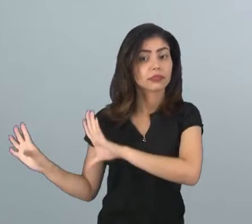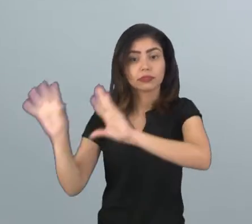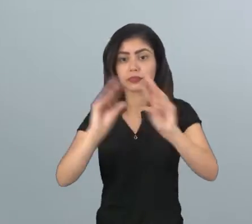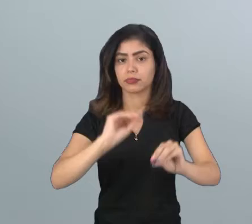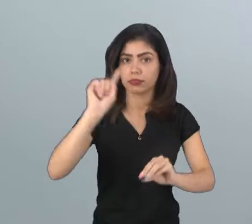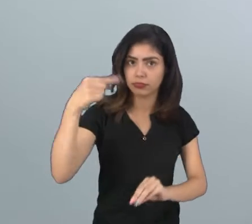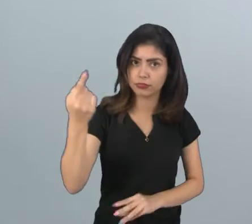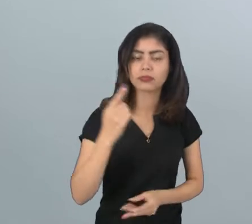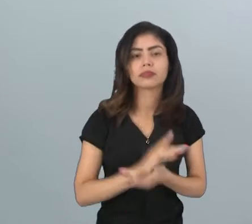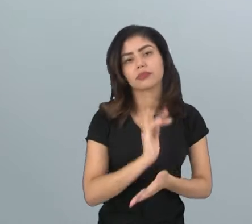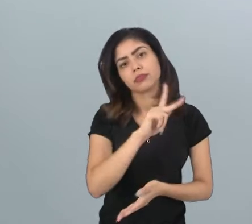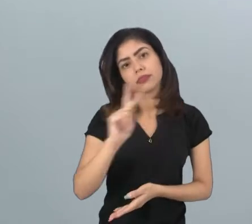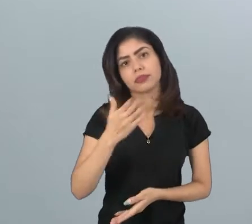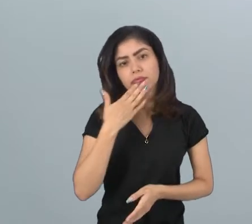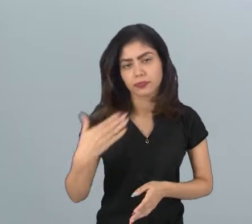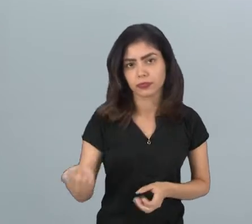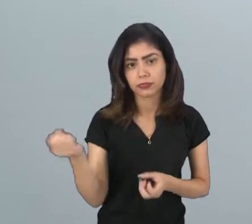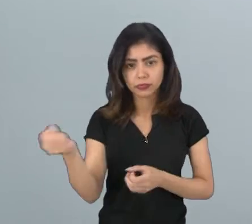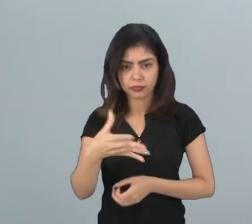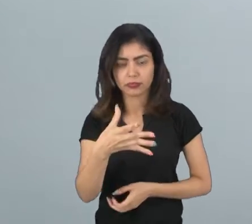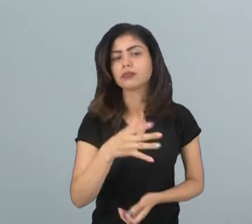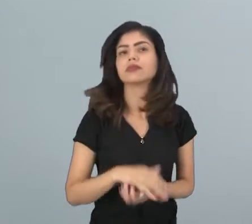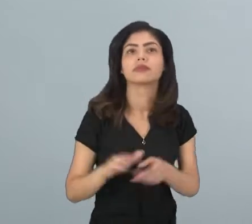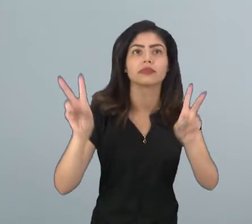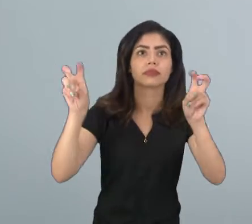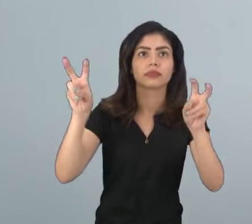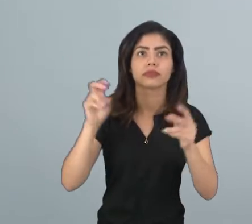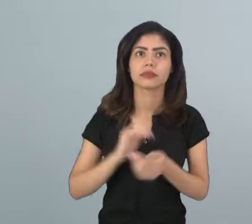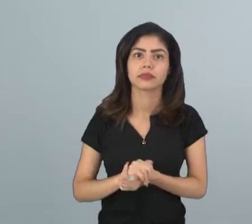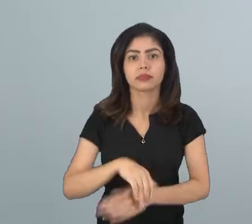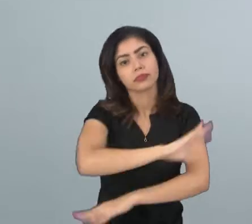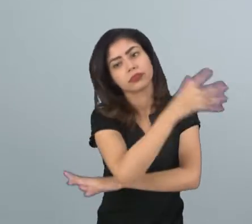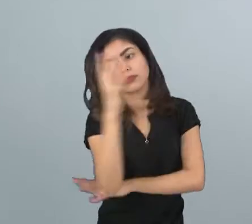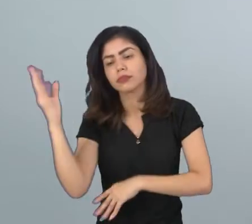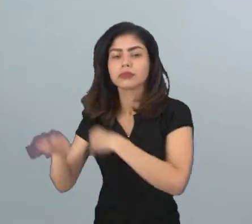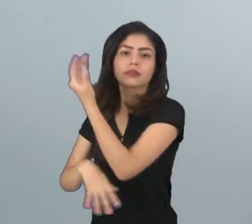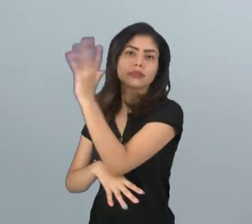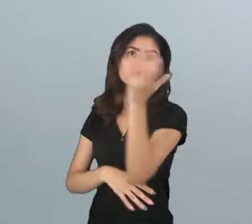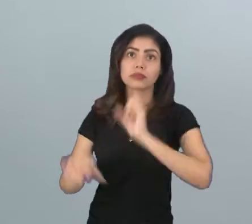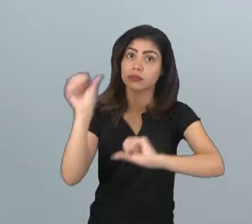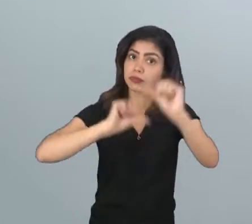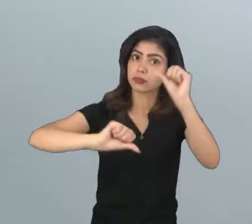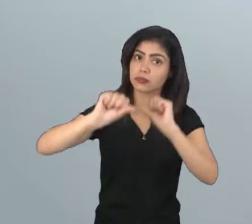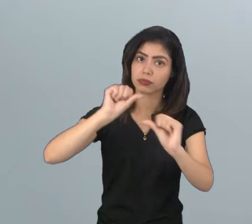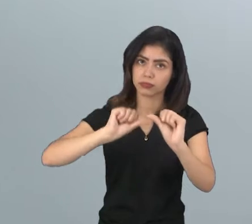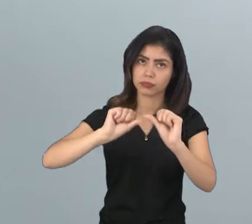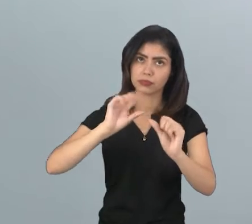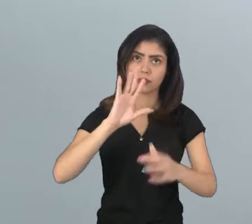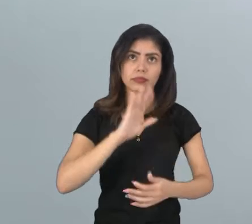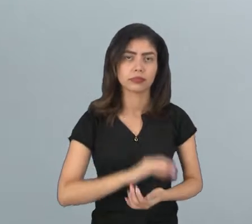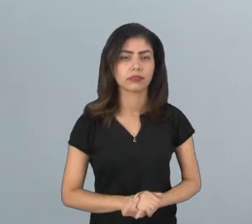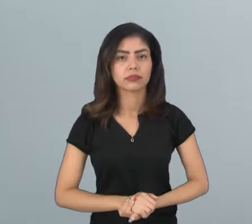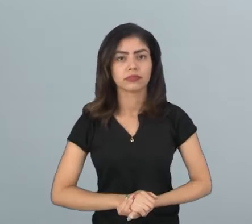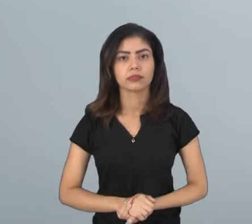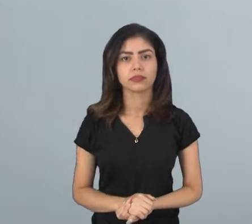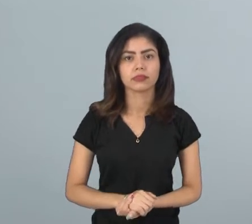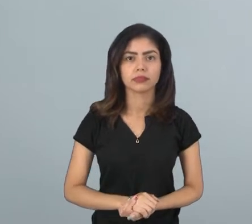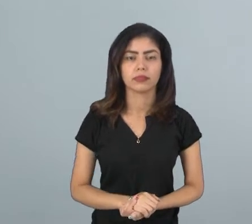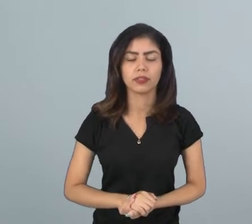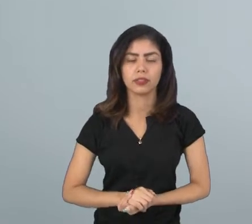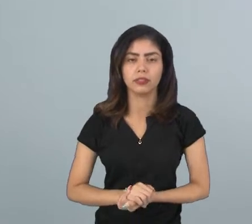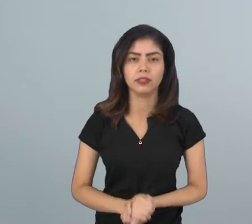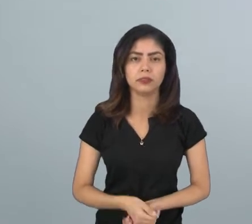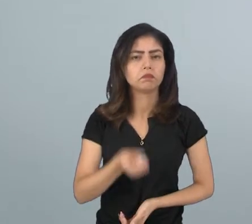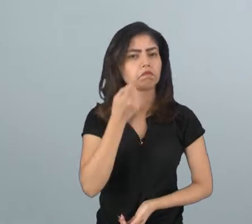trará novidades. Então o nosso tema de hoje é paisagem, permanências e transformações.